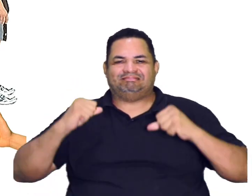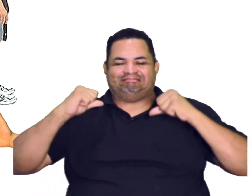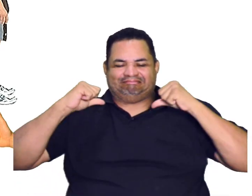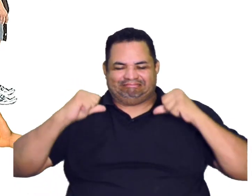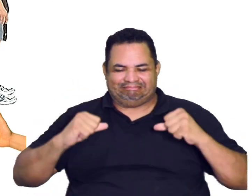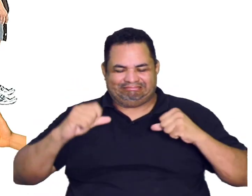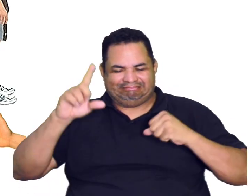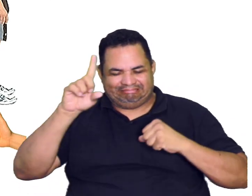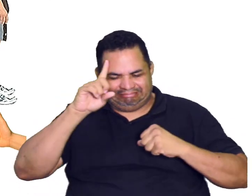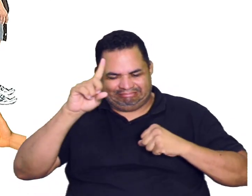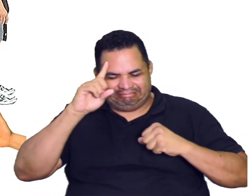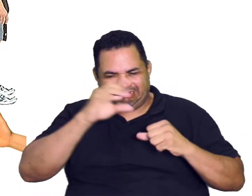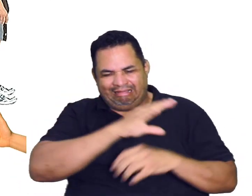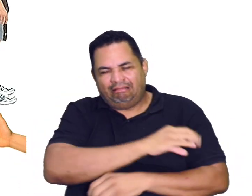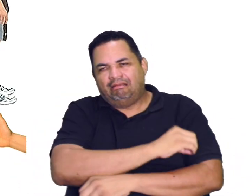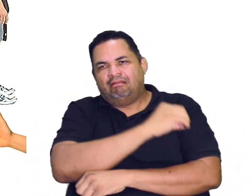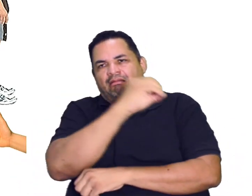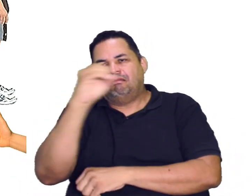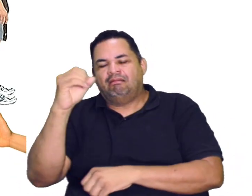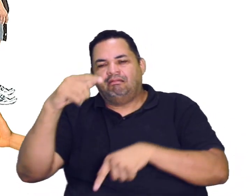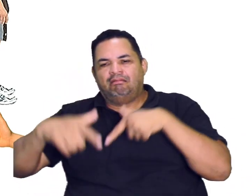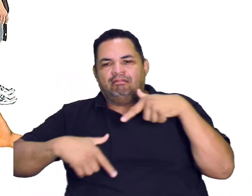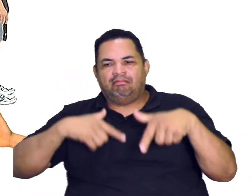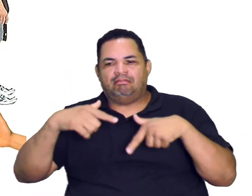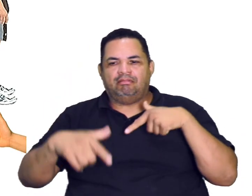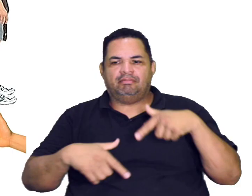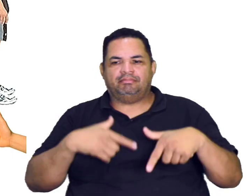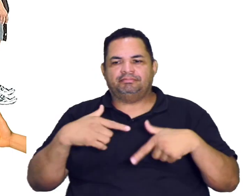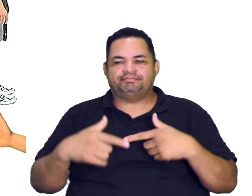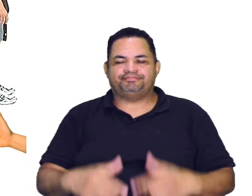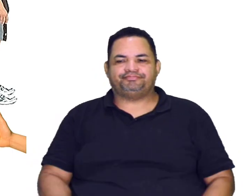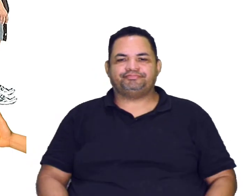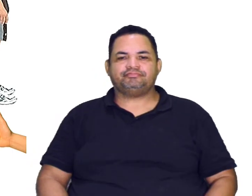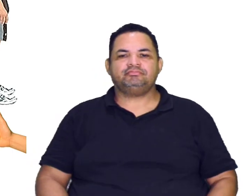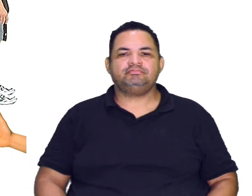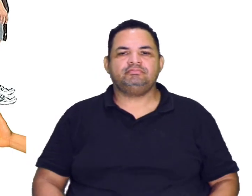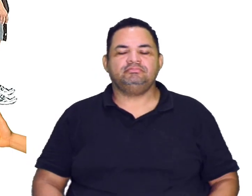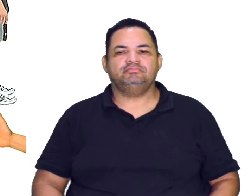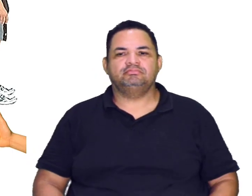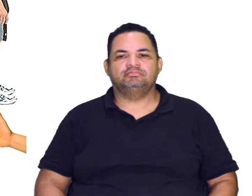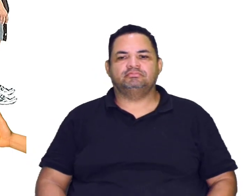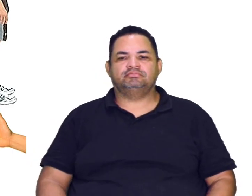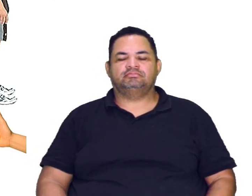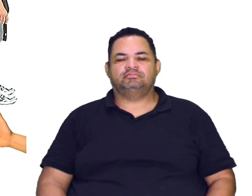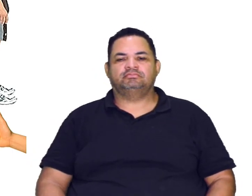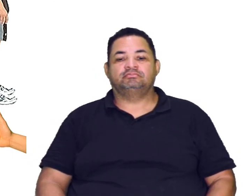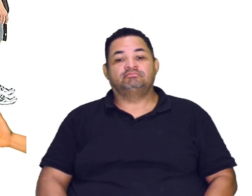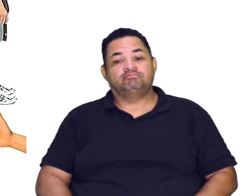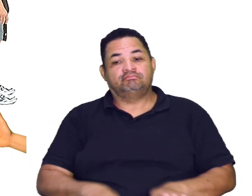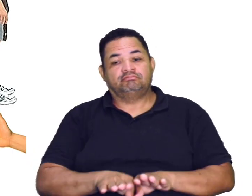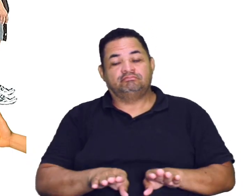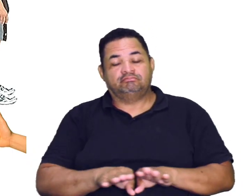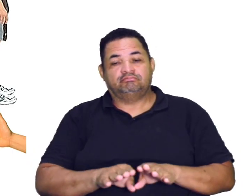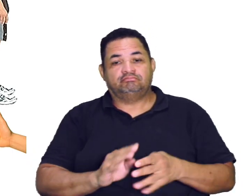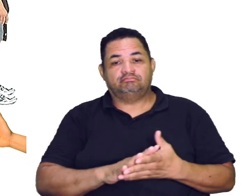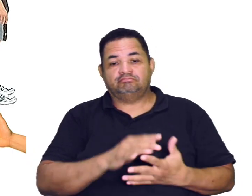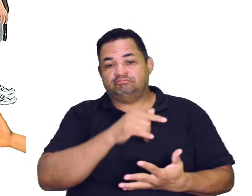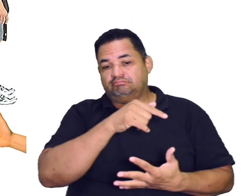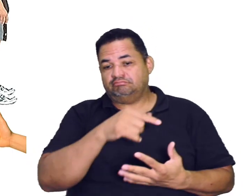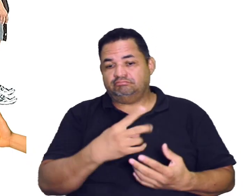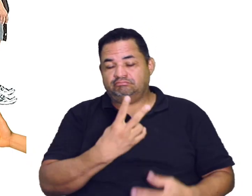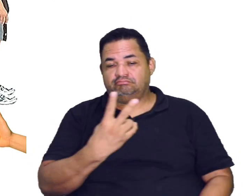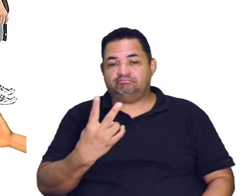carga aí ao longo do dia no meu trabalho e normalmente a minha postura é dessa forma. Também já adianto que essas